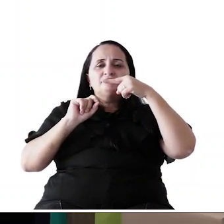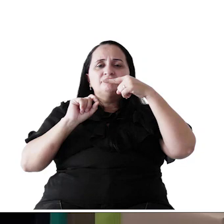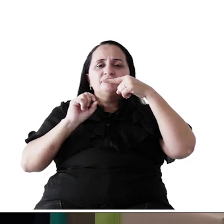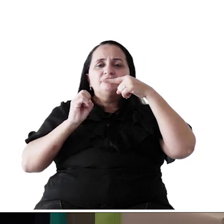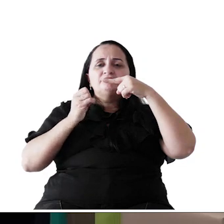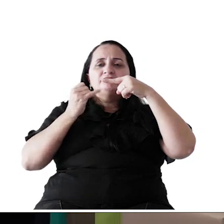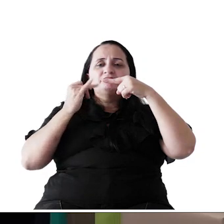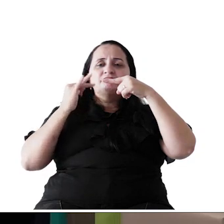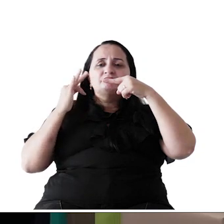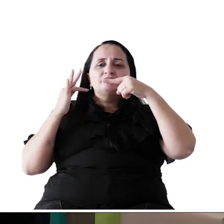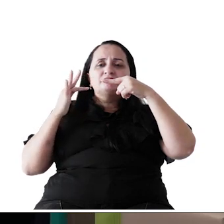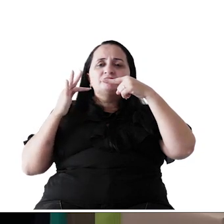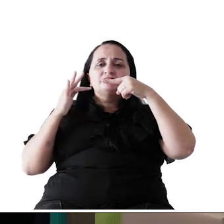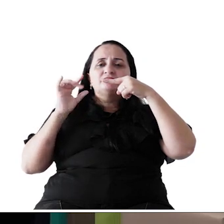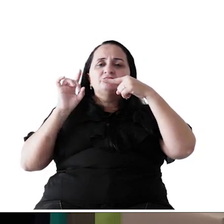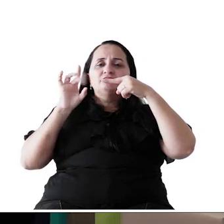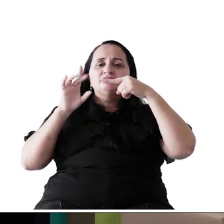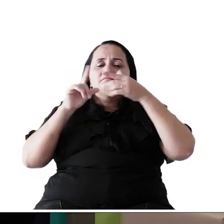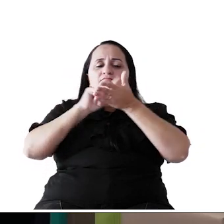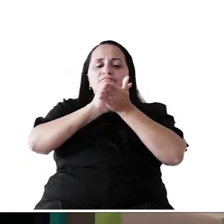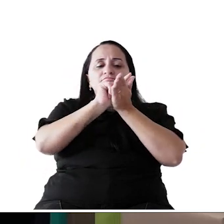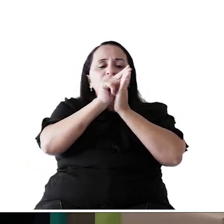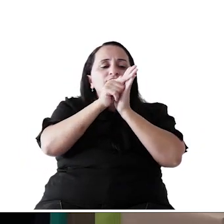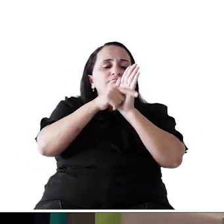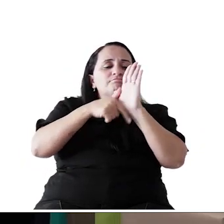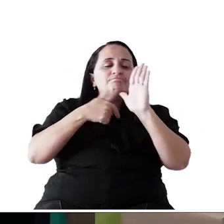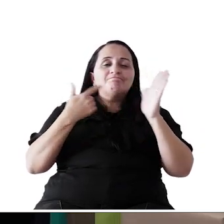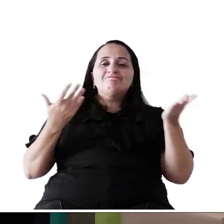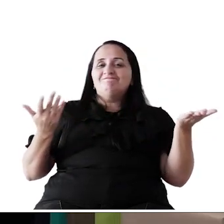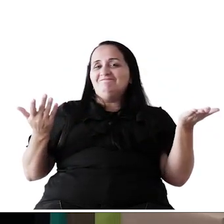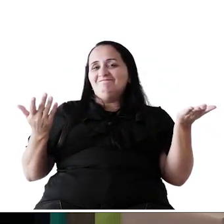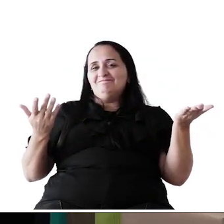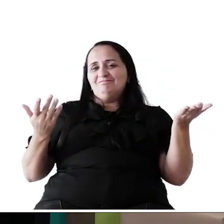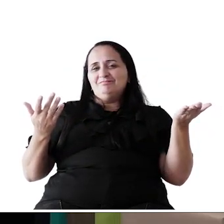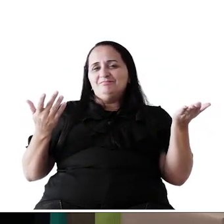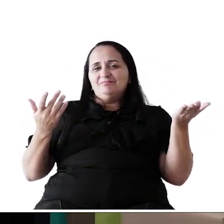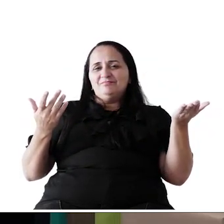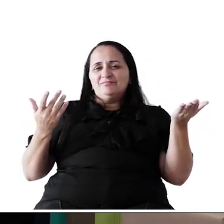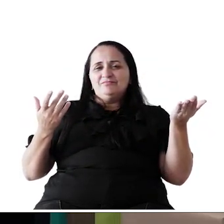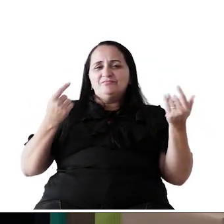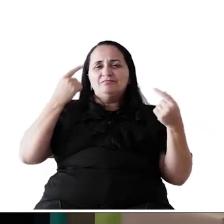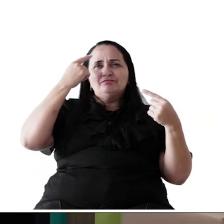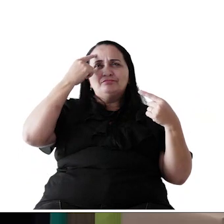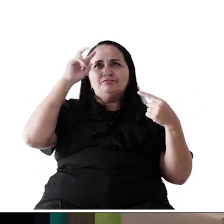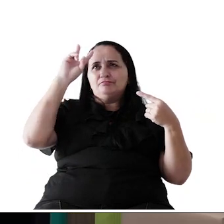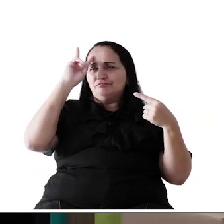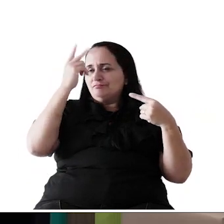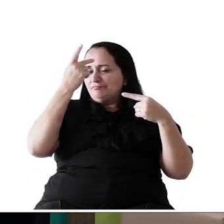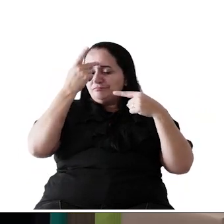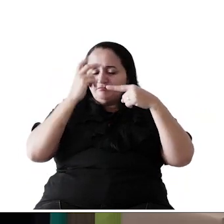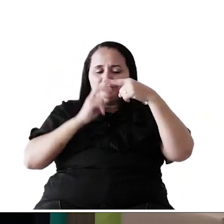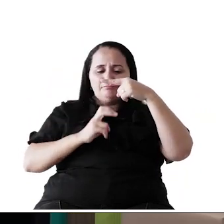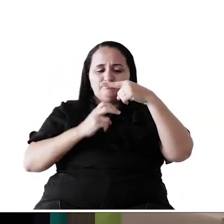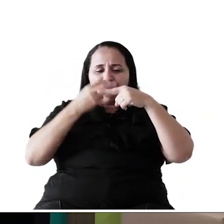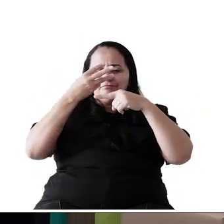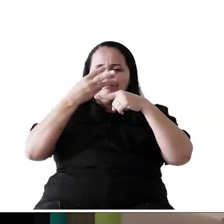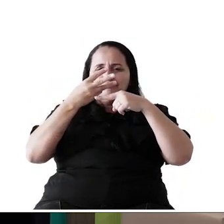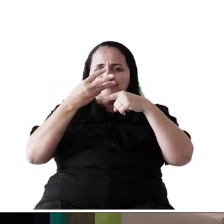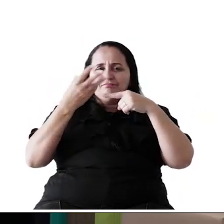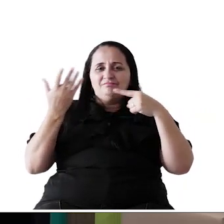foram pintadas e contar apenas as que não estão pintadas. E aí você encontraria na letra B